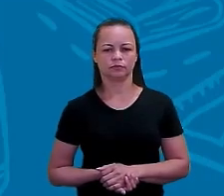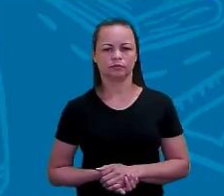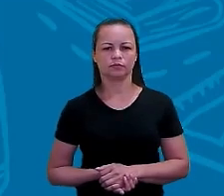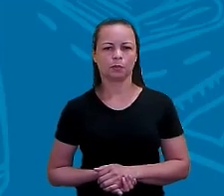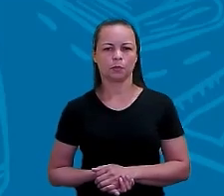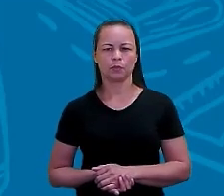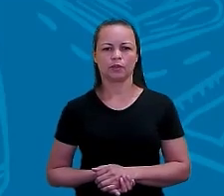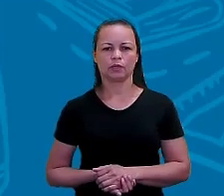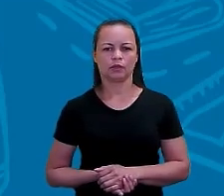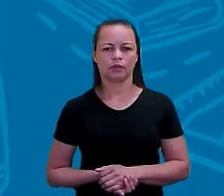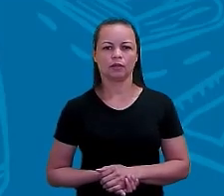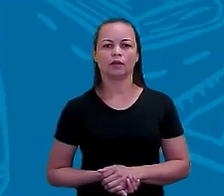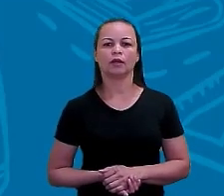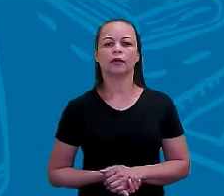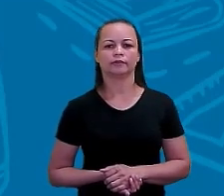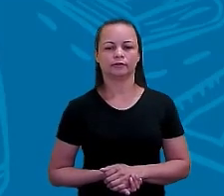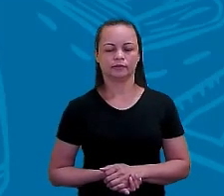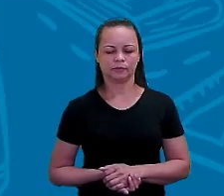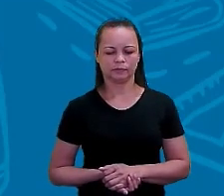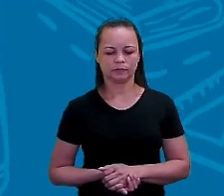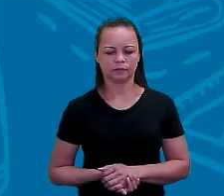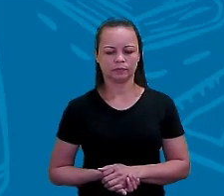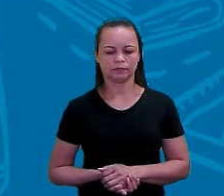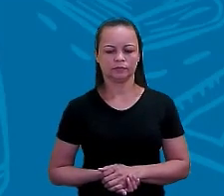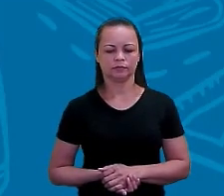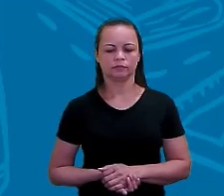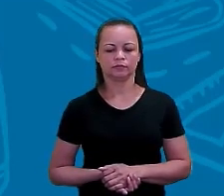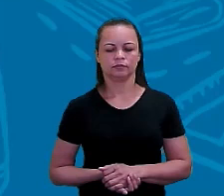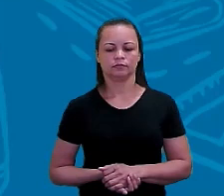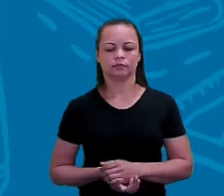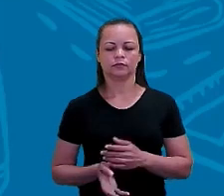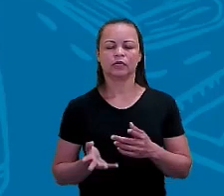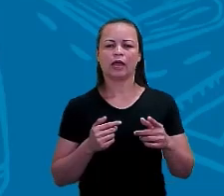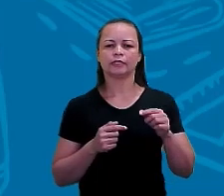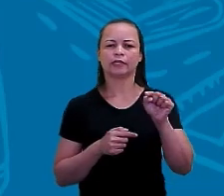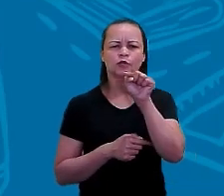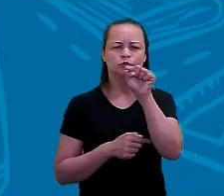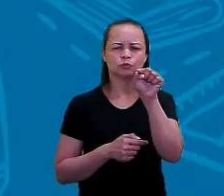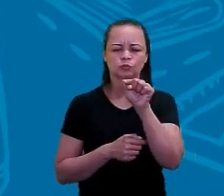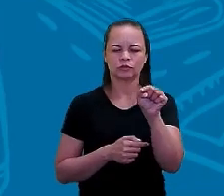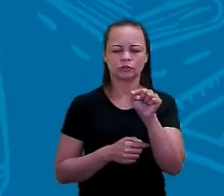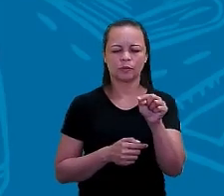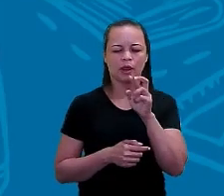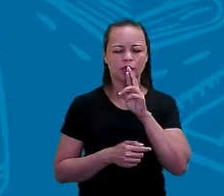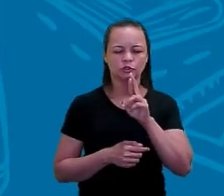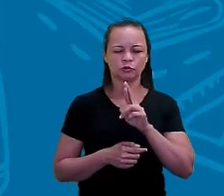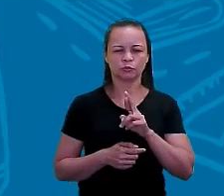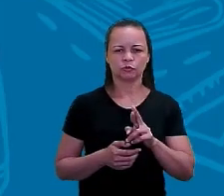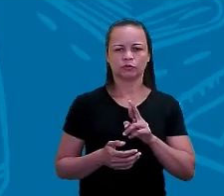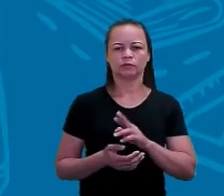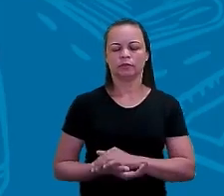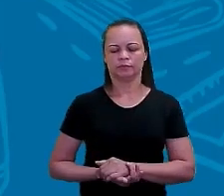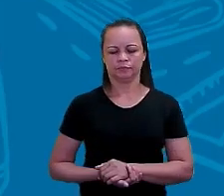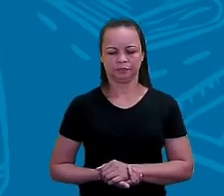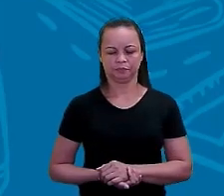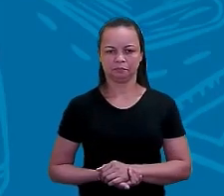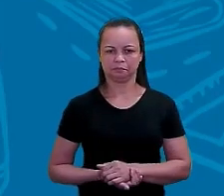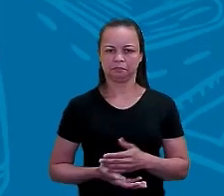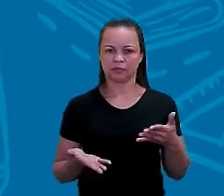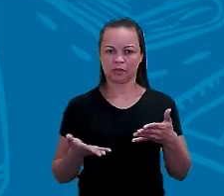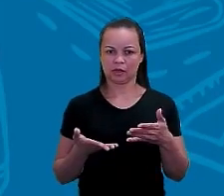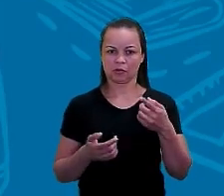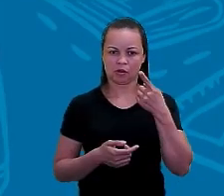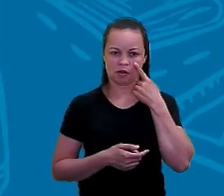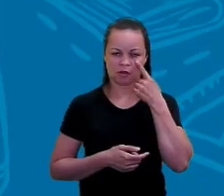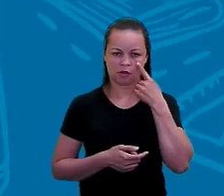movie at the cinema. Then we dinner at our favorite restaurant. E agora, vamos